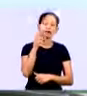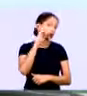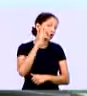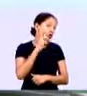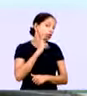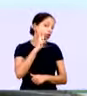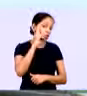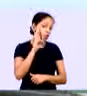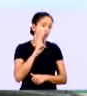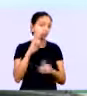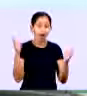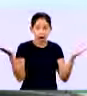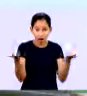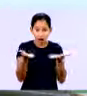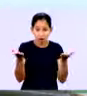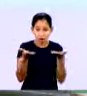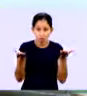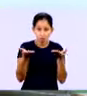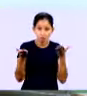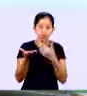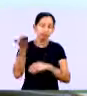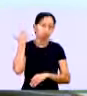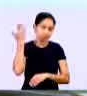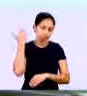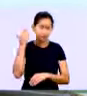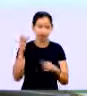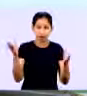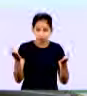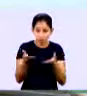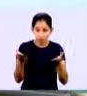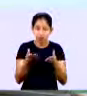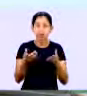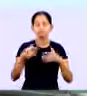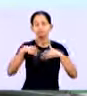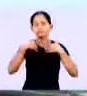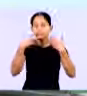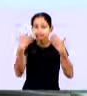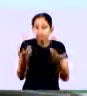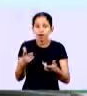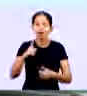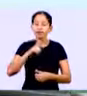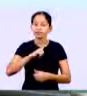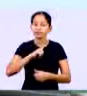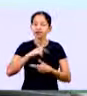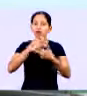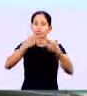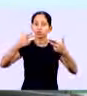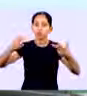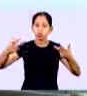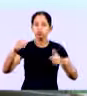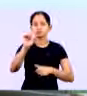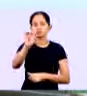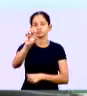situação de enchente muito grande agora há pouco, né? Então, assim, aquelas organizações que se previnem, elas têm um estoque que a gente chama de estoque